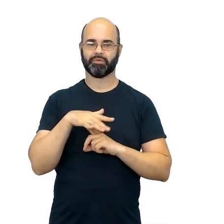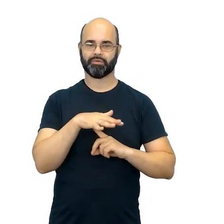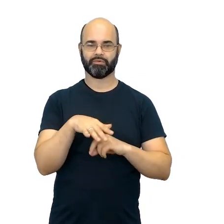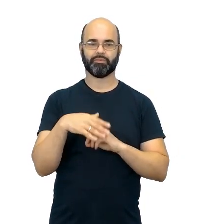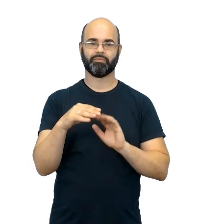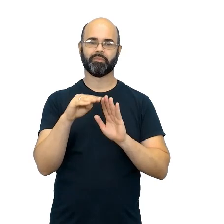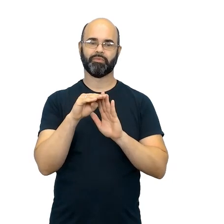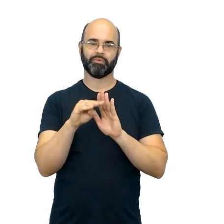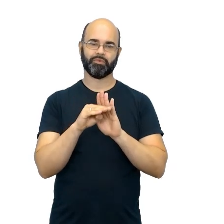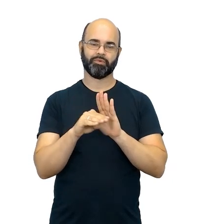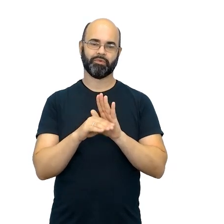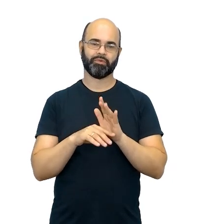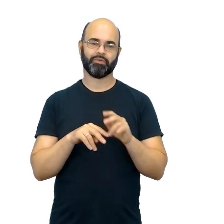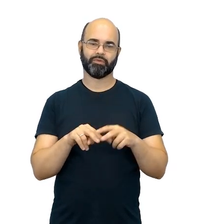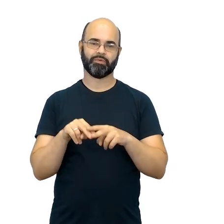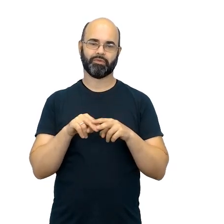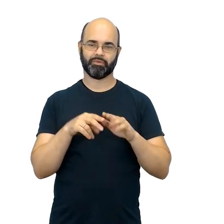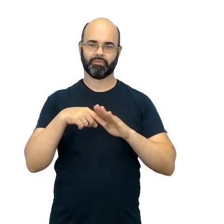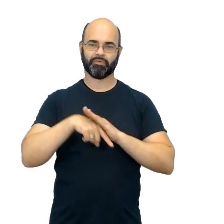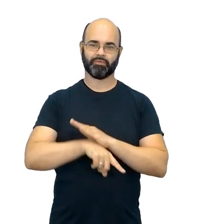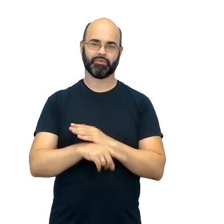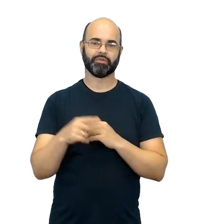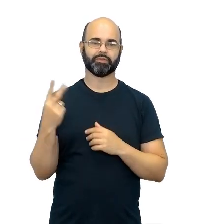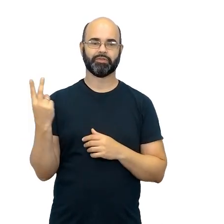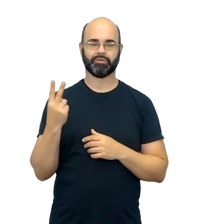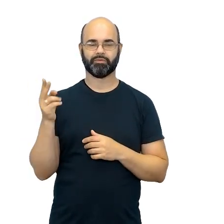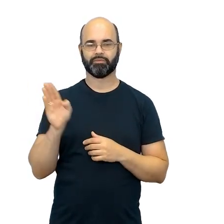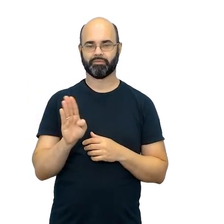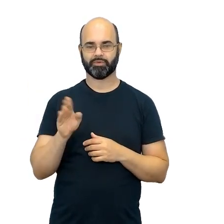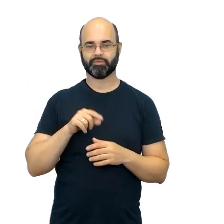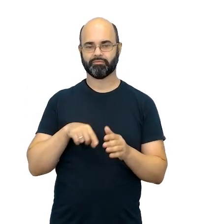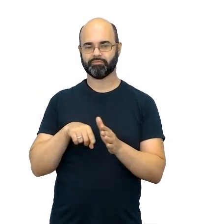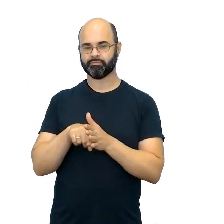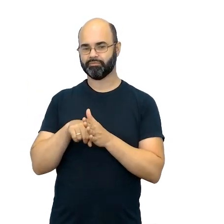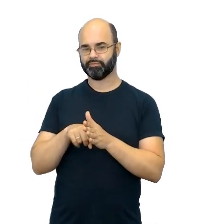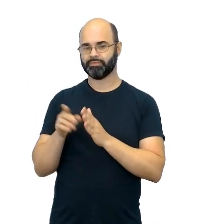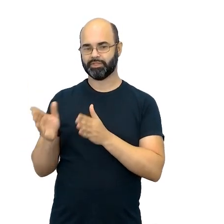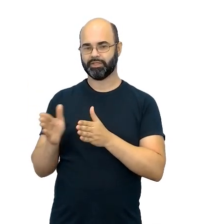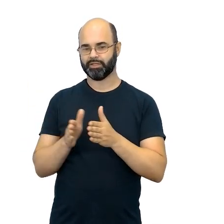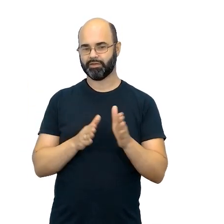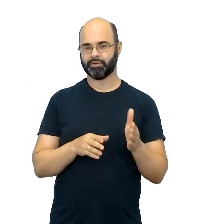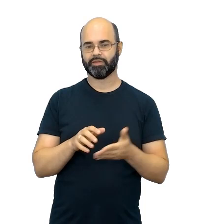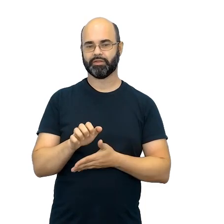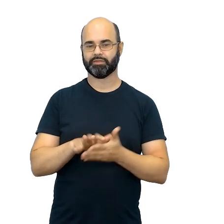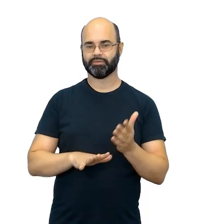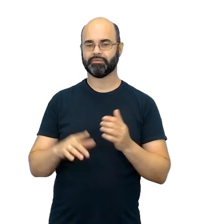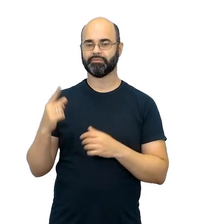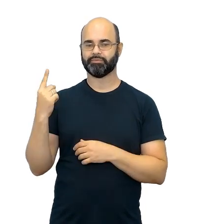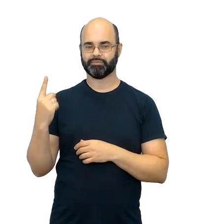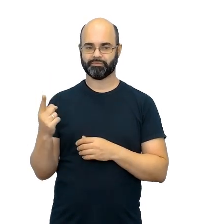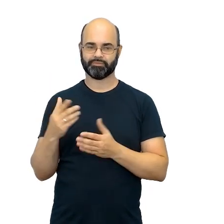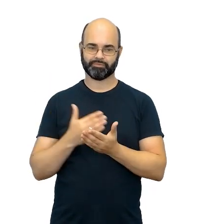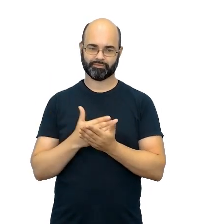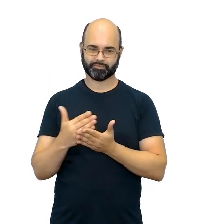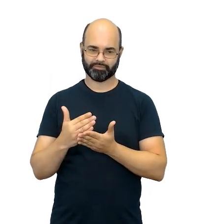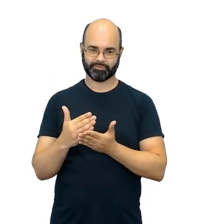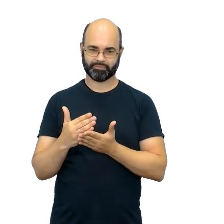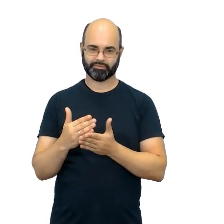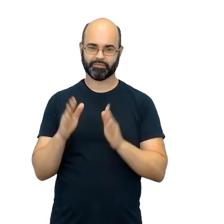para o segundo bimestre, exploramos a sequência de atividades a partir de diferentes abordagens com foco no